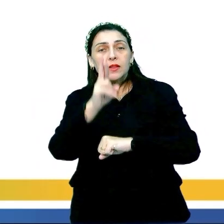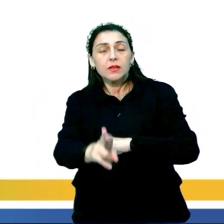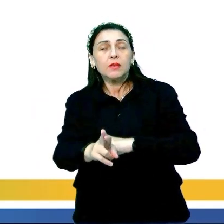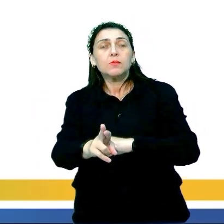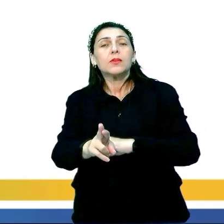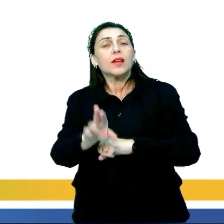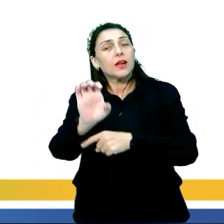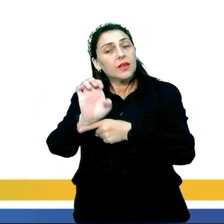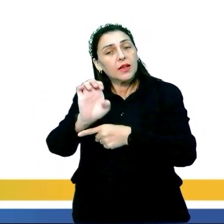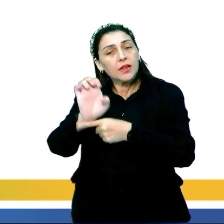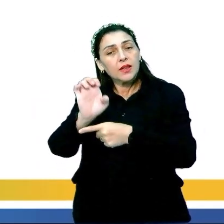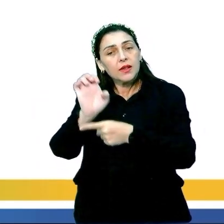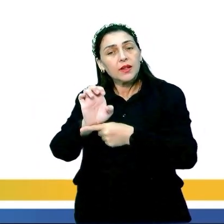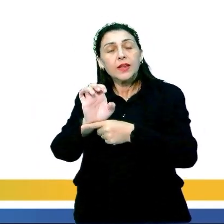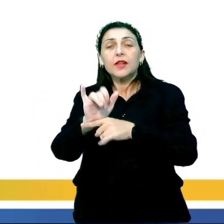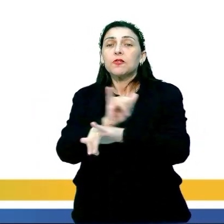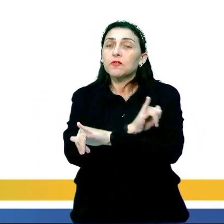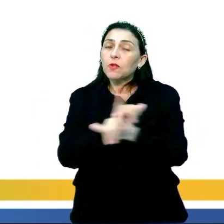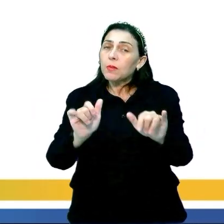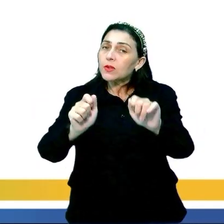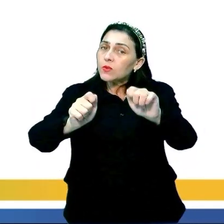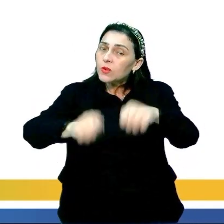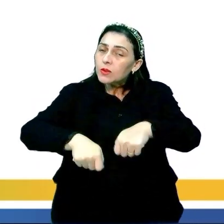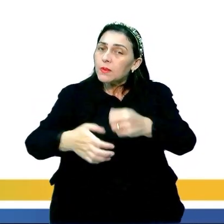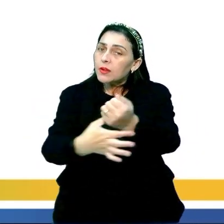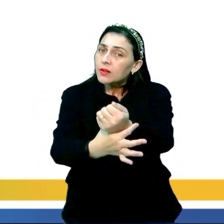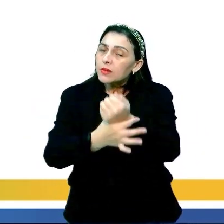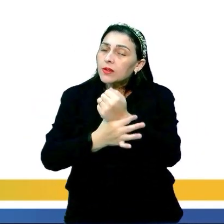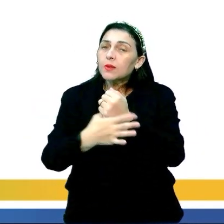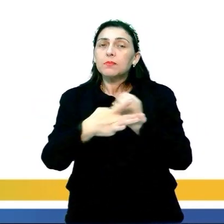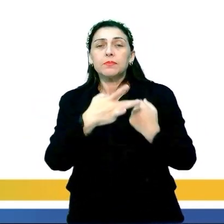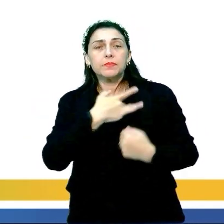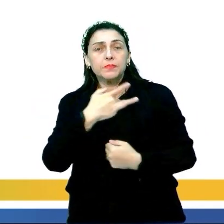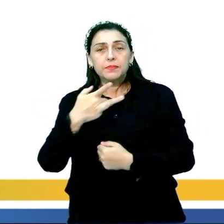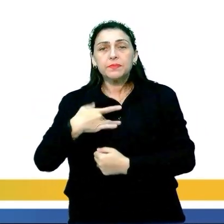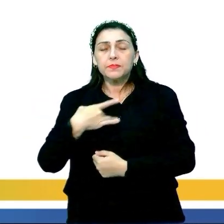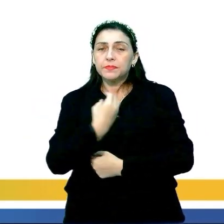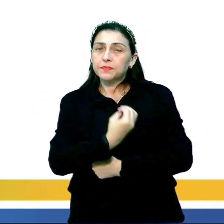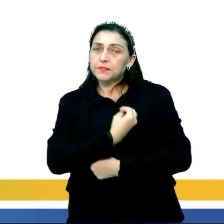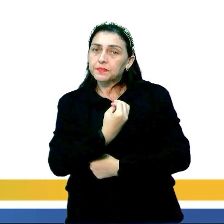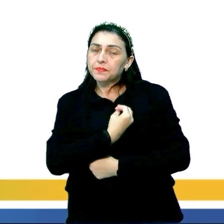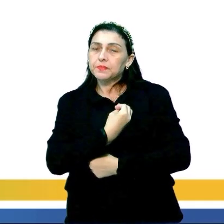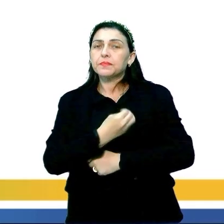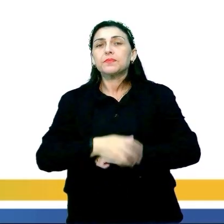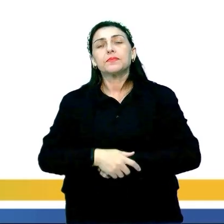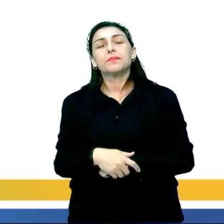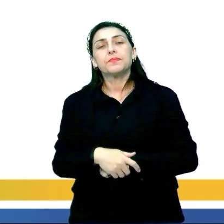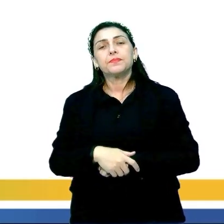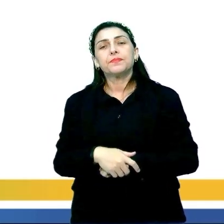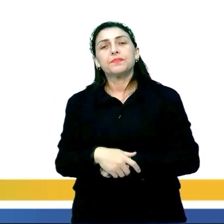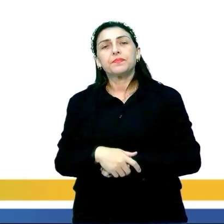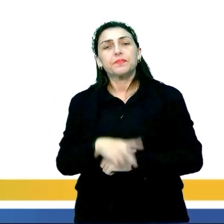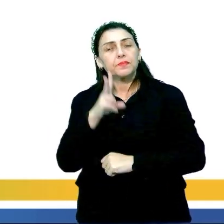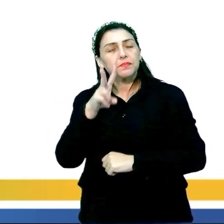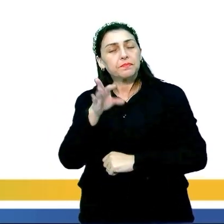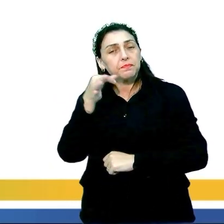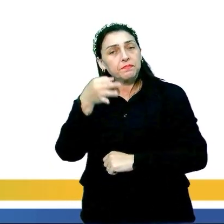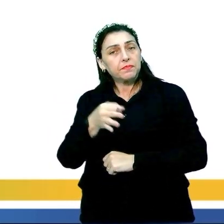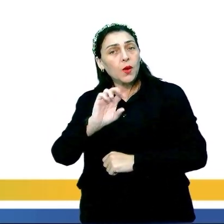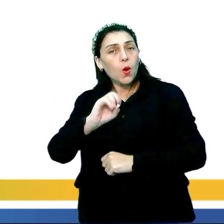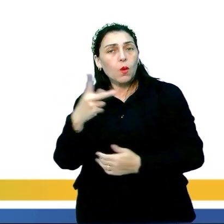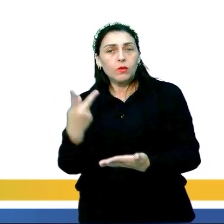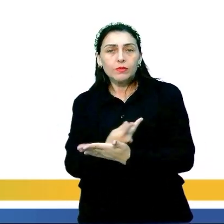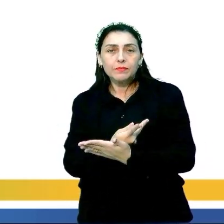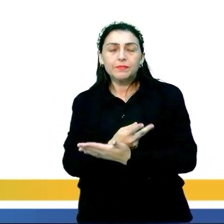essa questão é a letra E. Informar as condições para garantir uma vida saudável. Então vamos observar se nós acertamos ou se